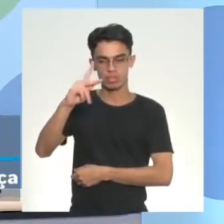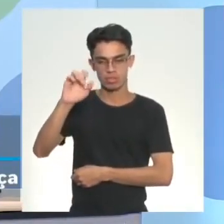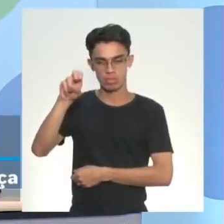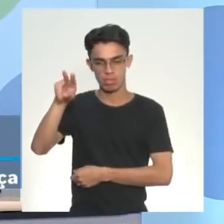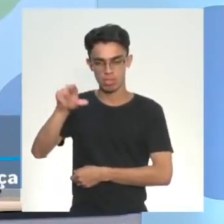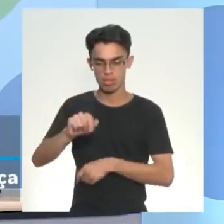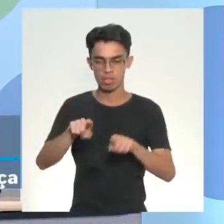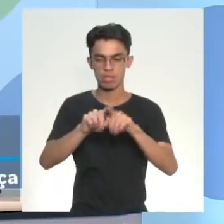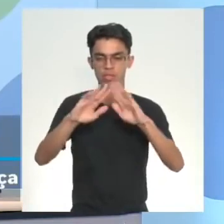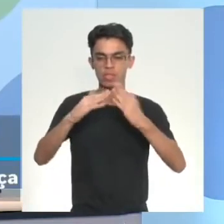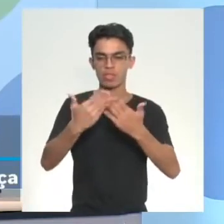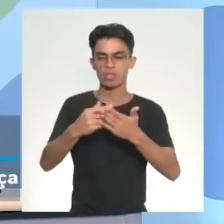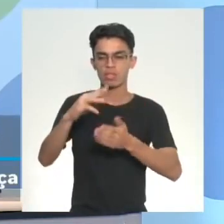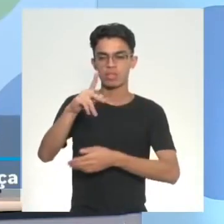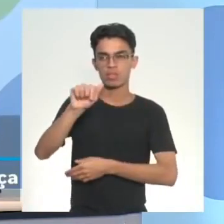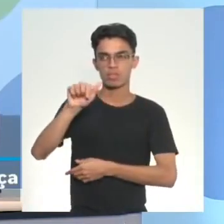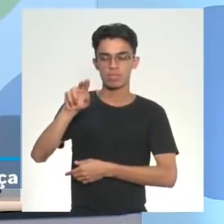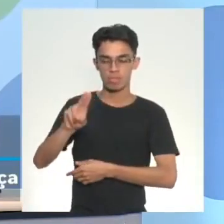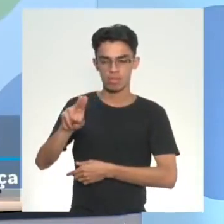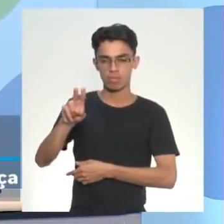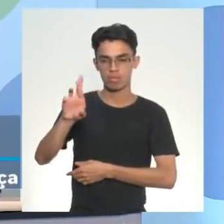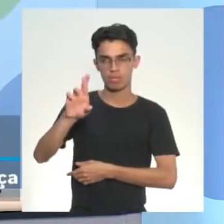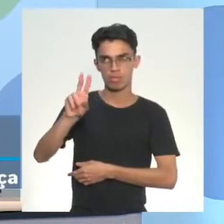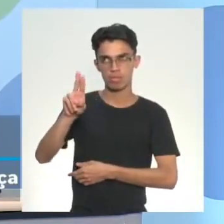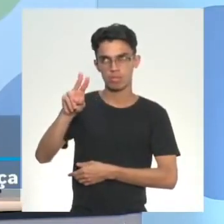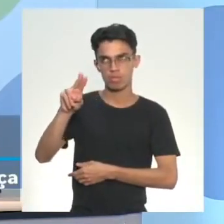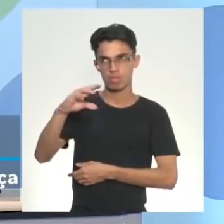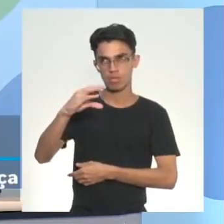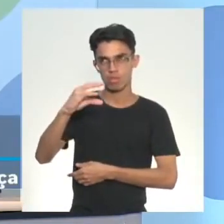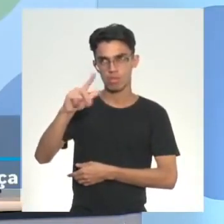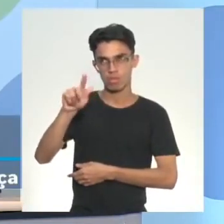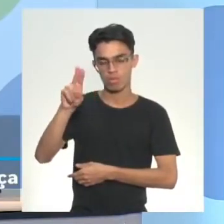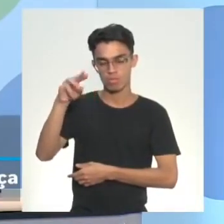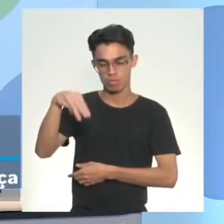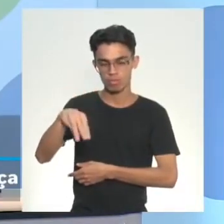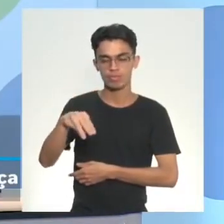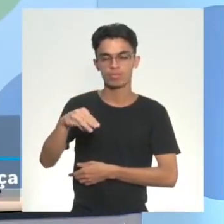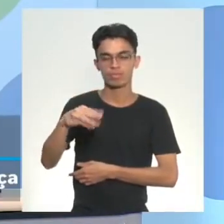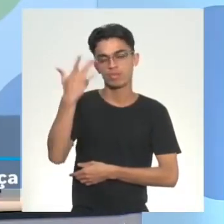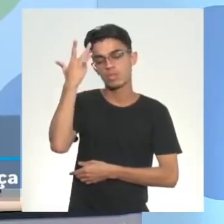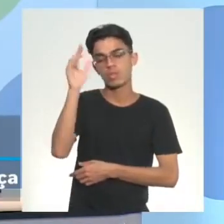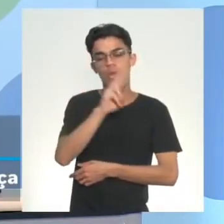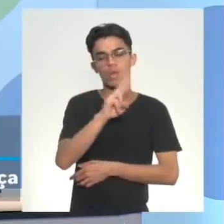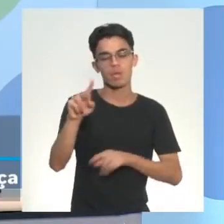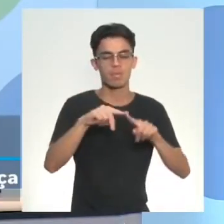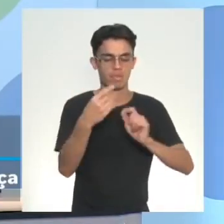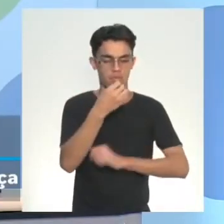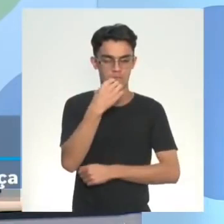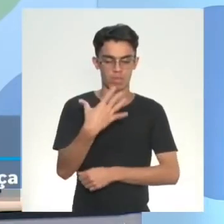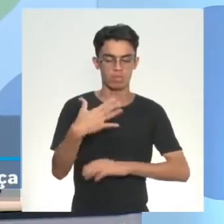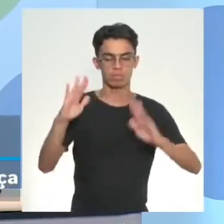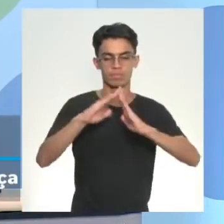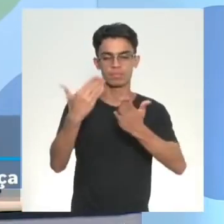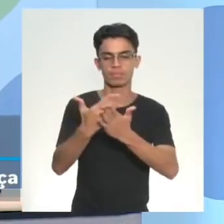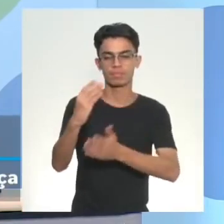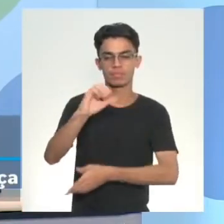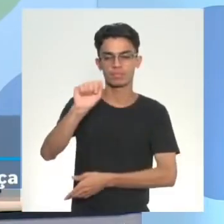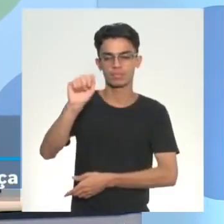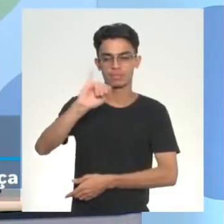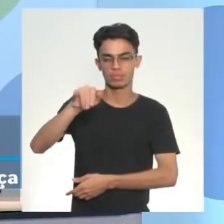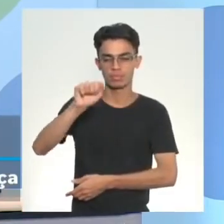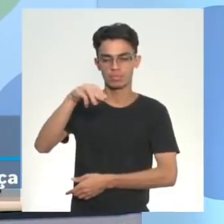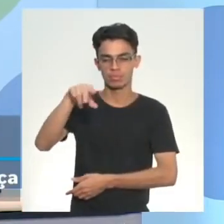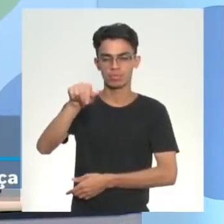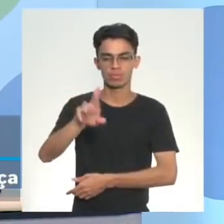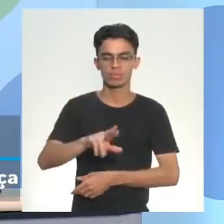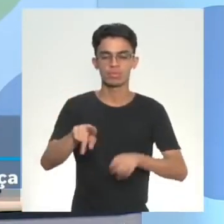da escola Paul Rugum, eu não sei falar esse nome, mas tá bom. O pessoal da cidade de Cajamar, da escola Ana Maria Garrido